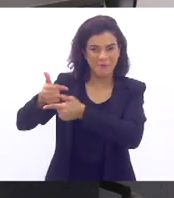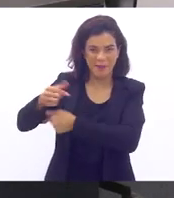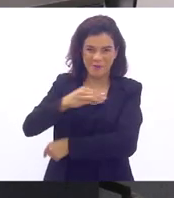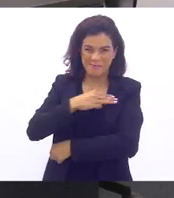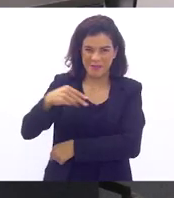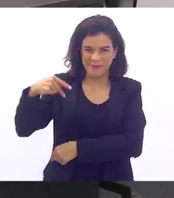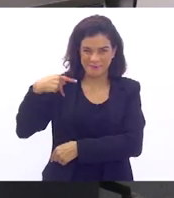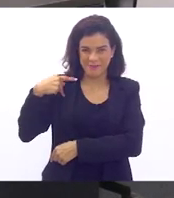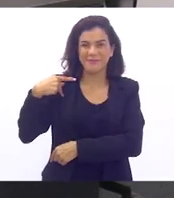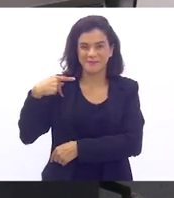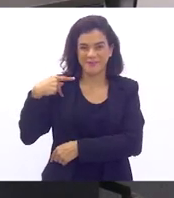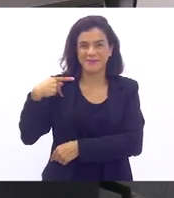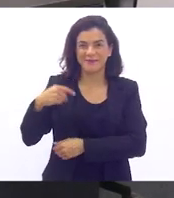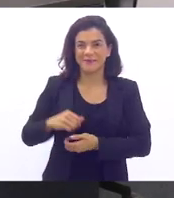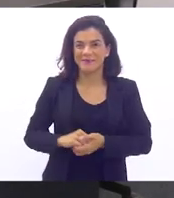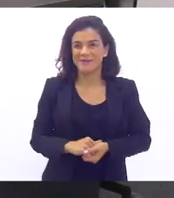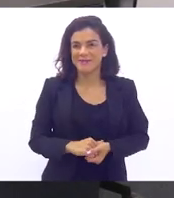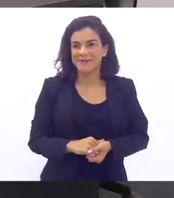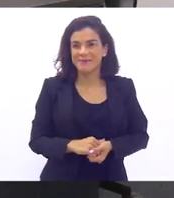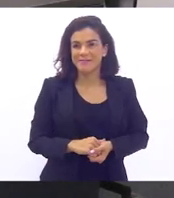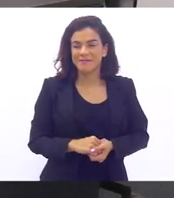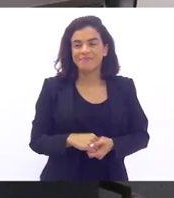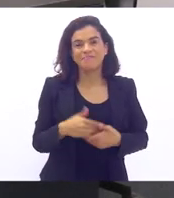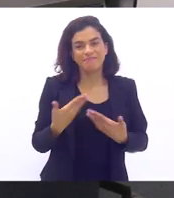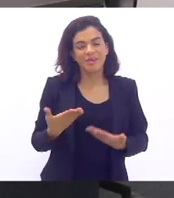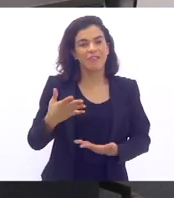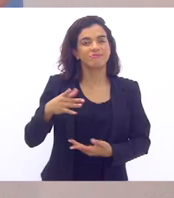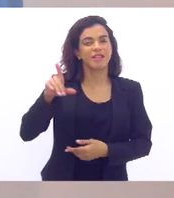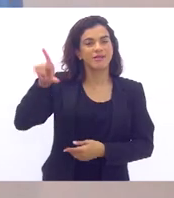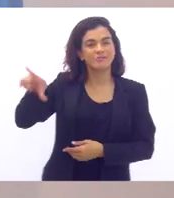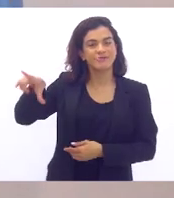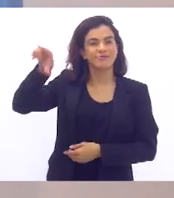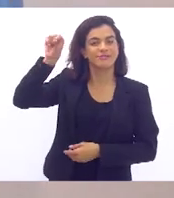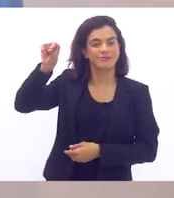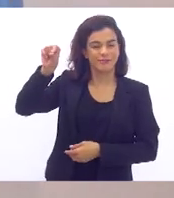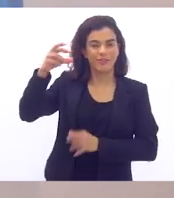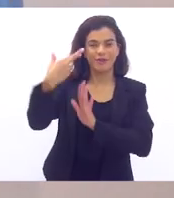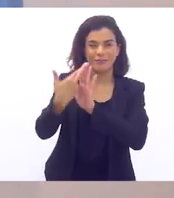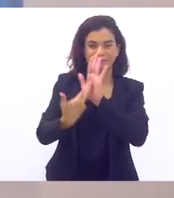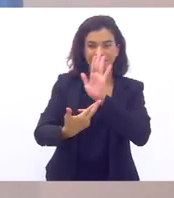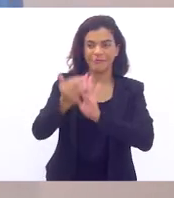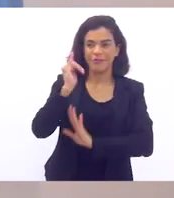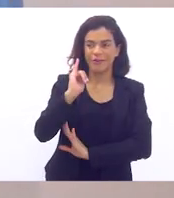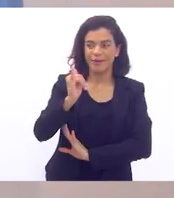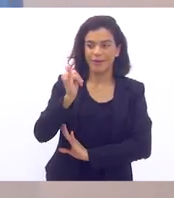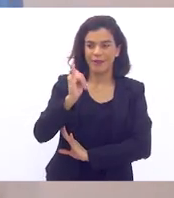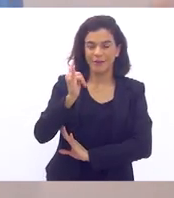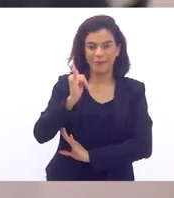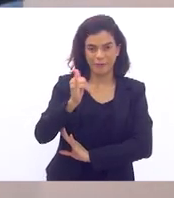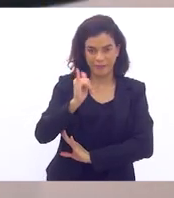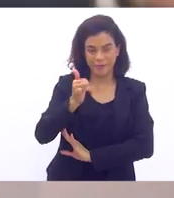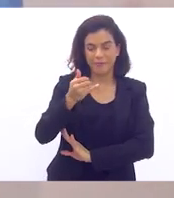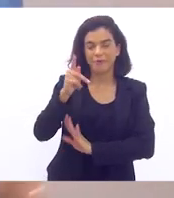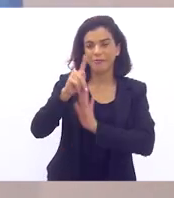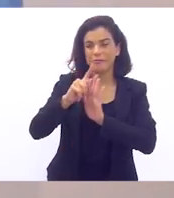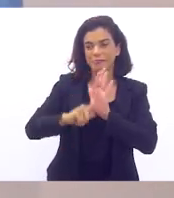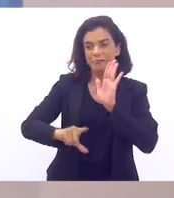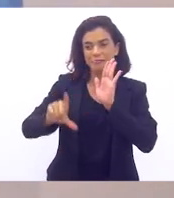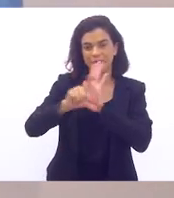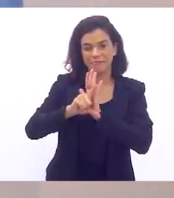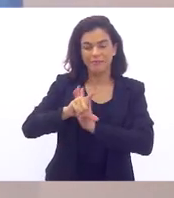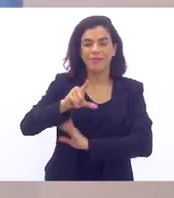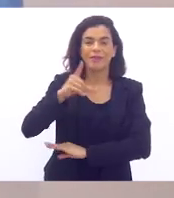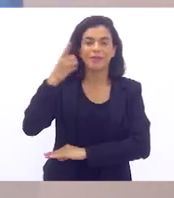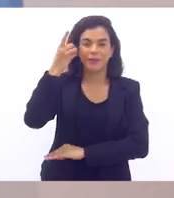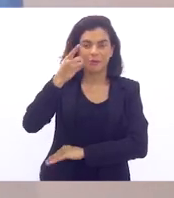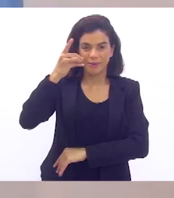no futuro de fazer aplicar essa lei Então tá designado como relator dessa desse projeto o deputado Fred